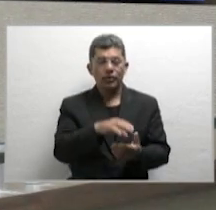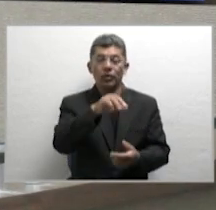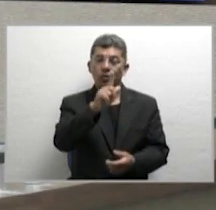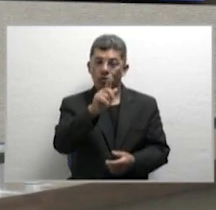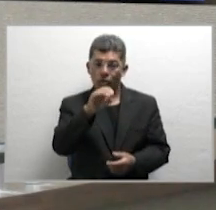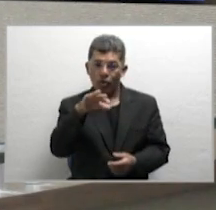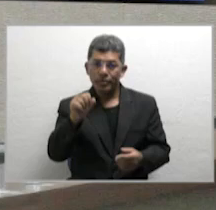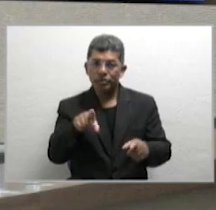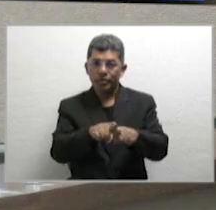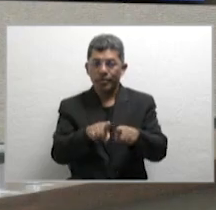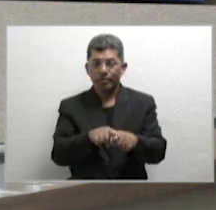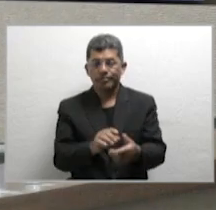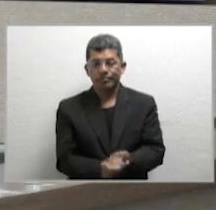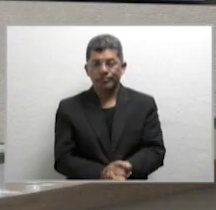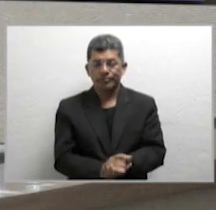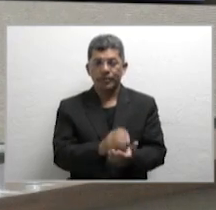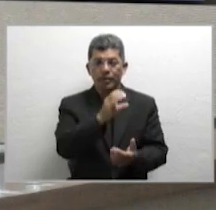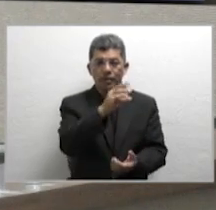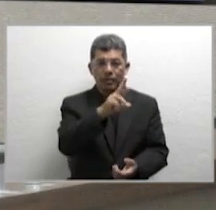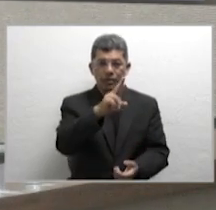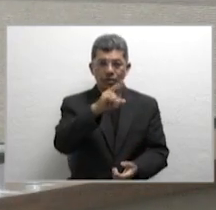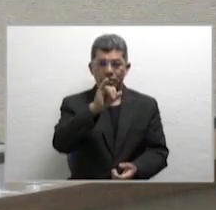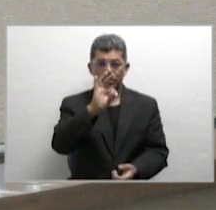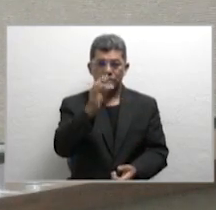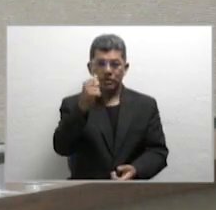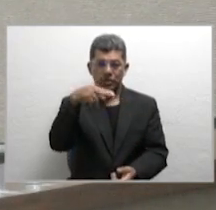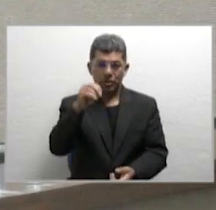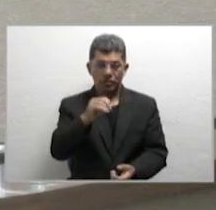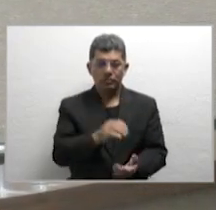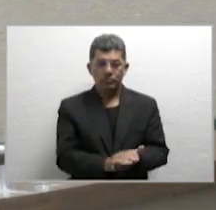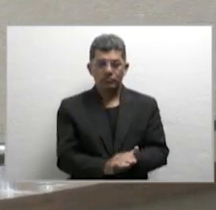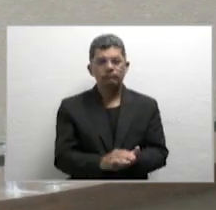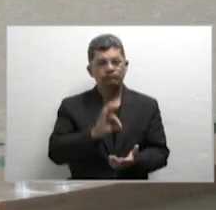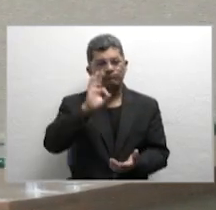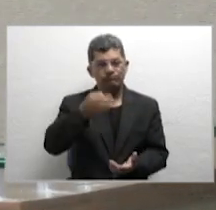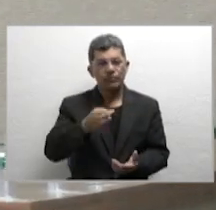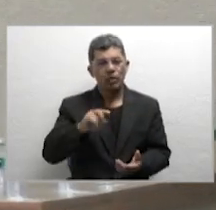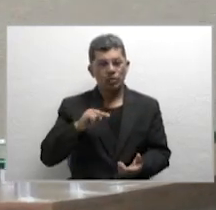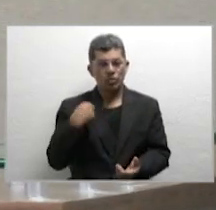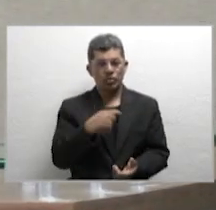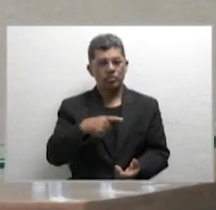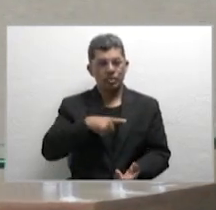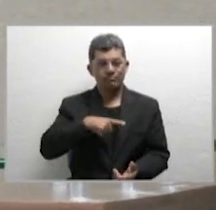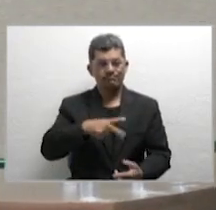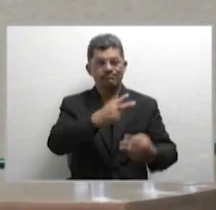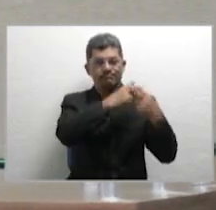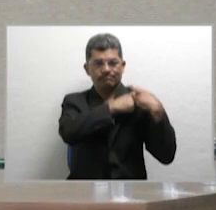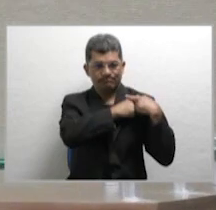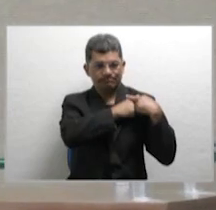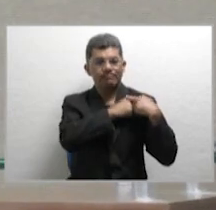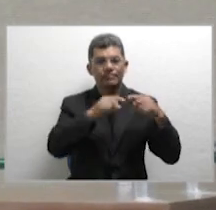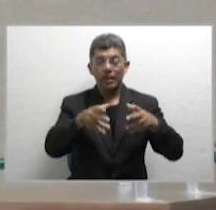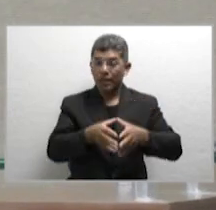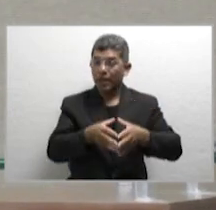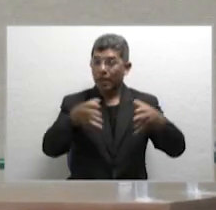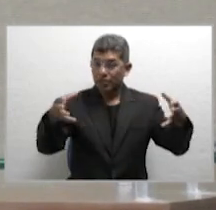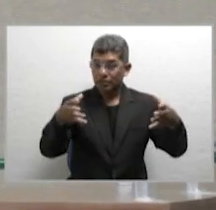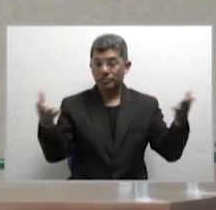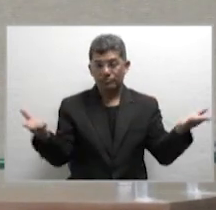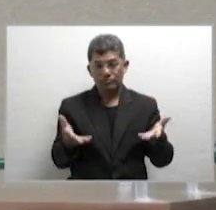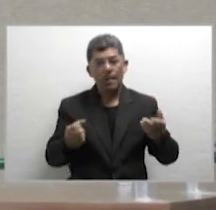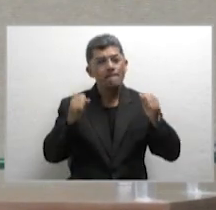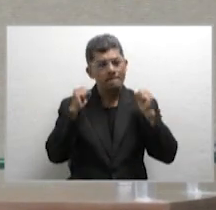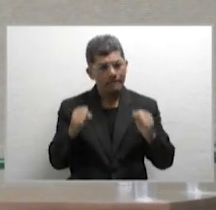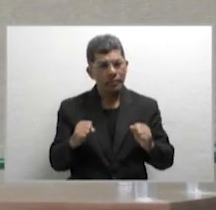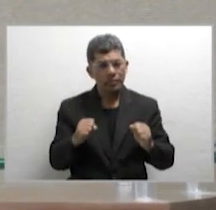Gomes e Cristiano D'Ângelo. Tenho certeza absoluta que nós temos uma missão árdua à frente para